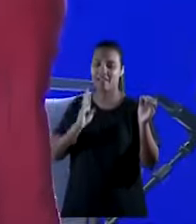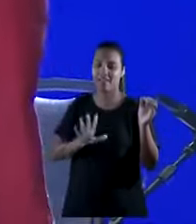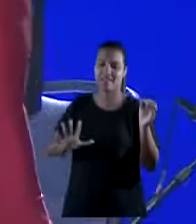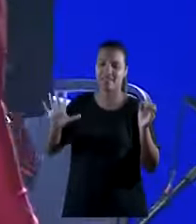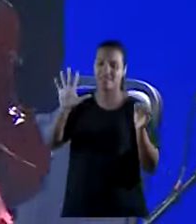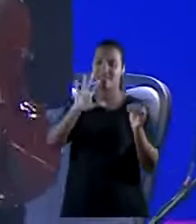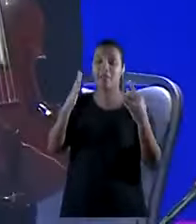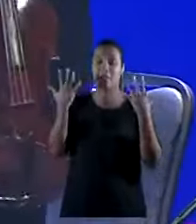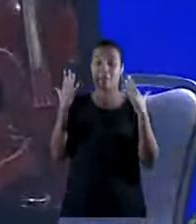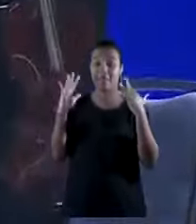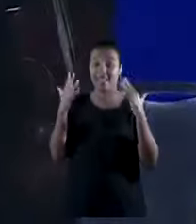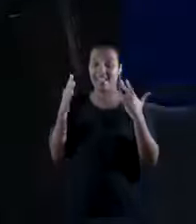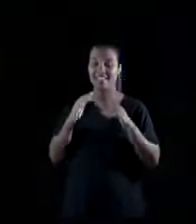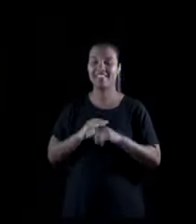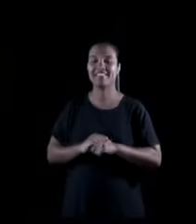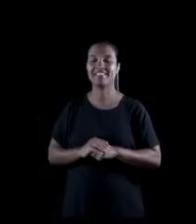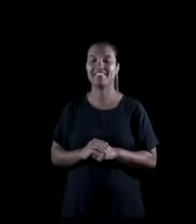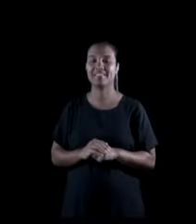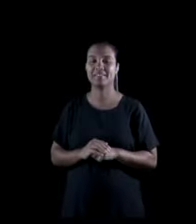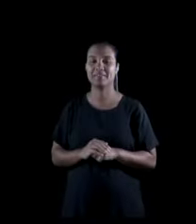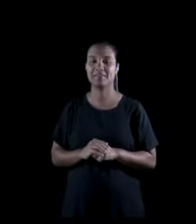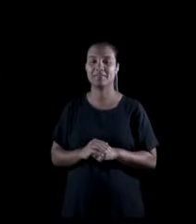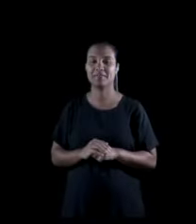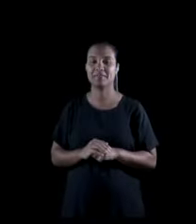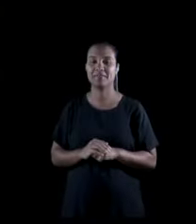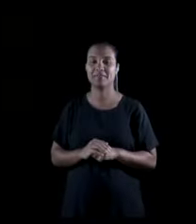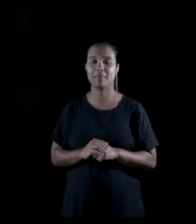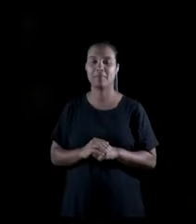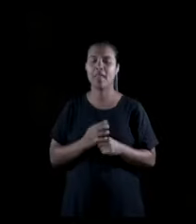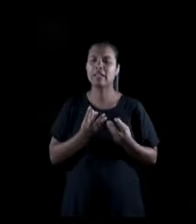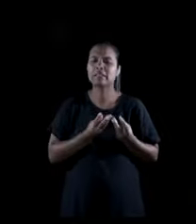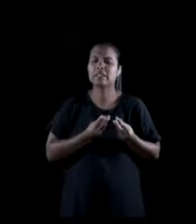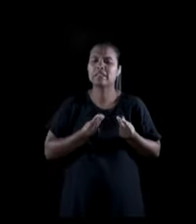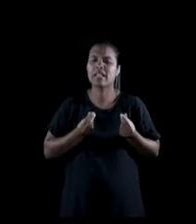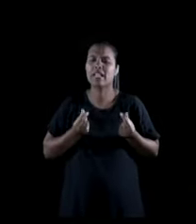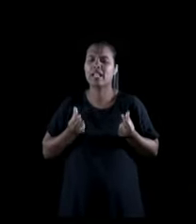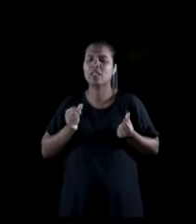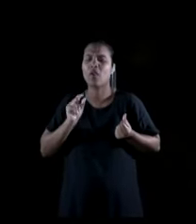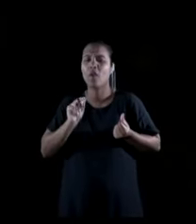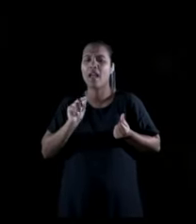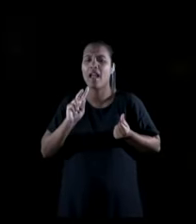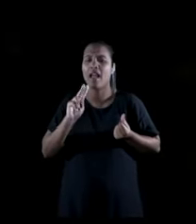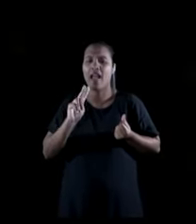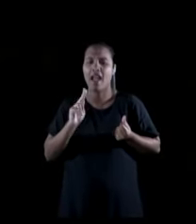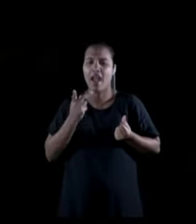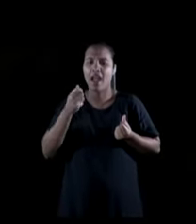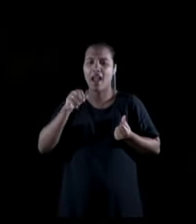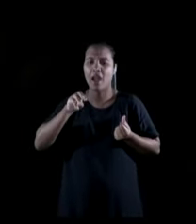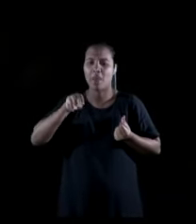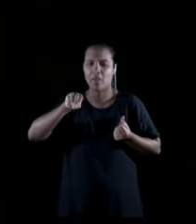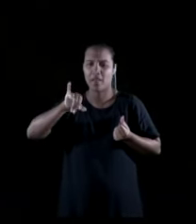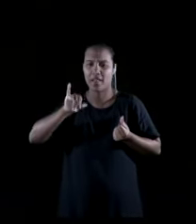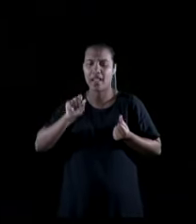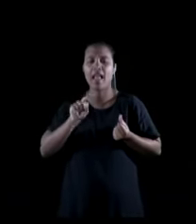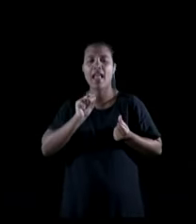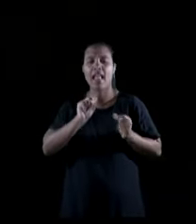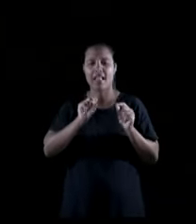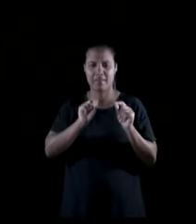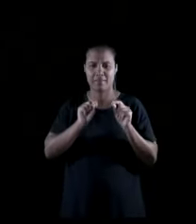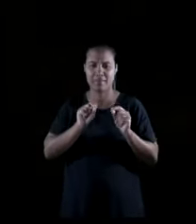todos vocês, viu? A essência de uma orquestra é a harmonia. E é preciso muita dedicação,